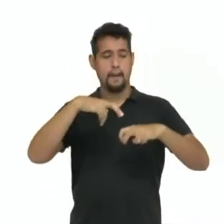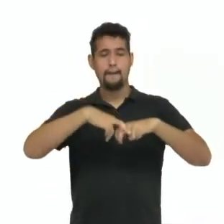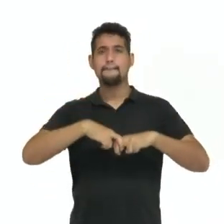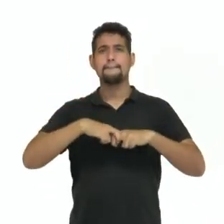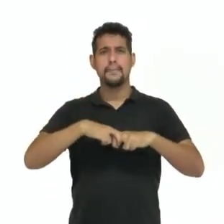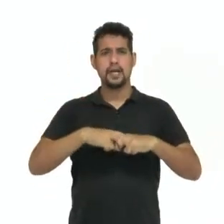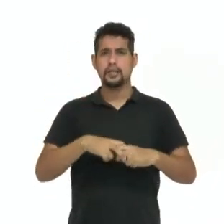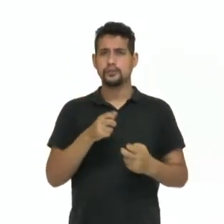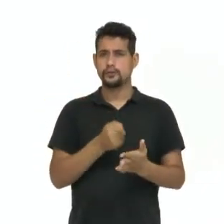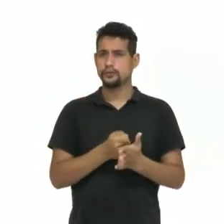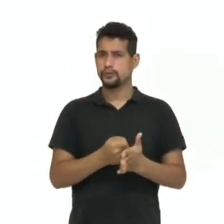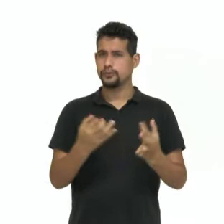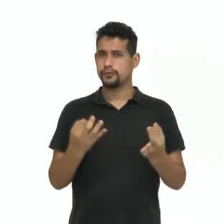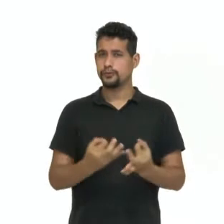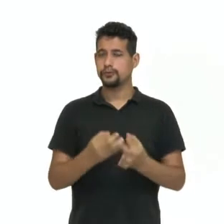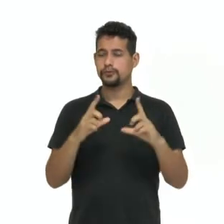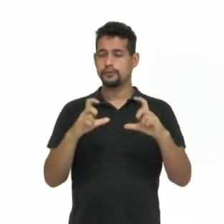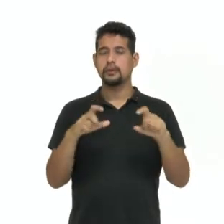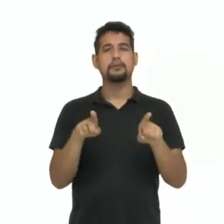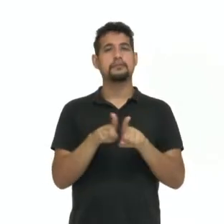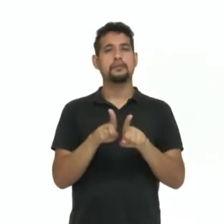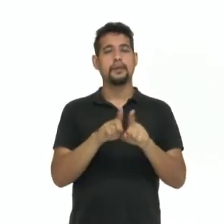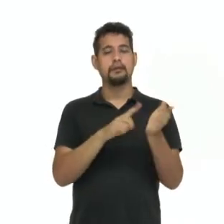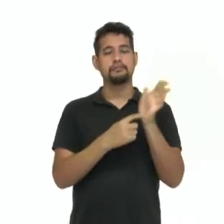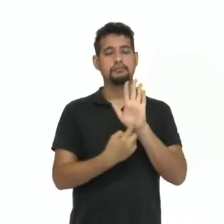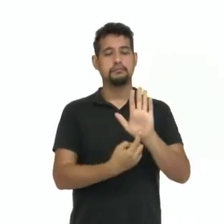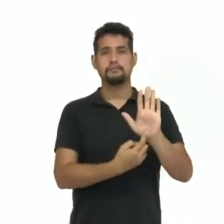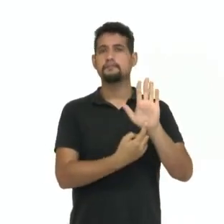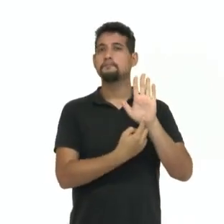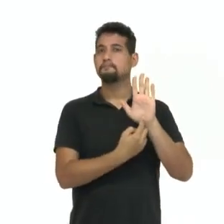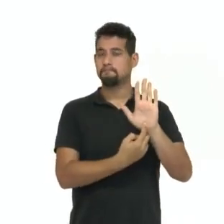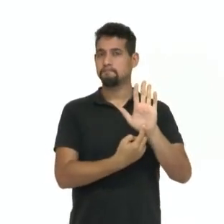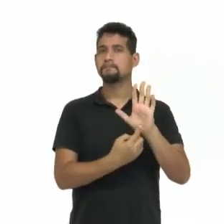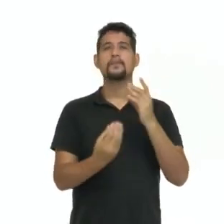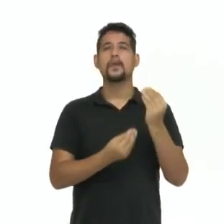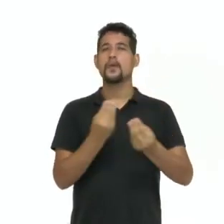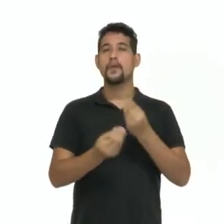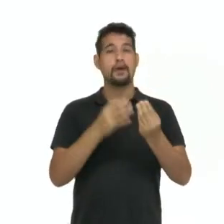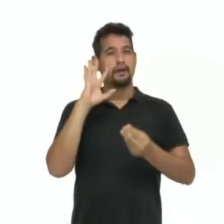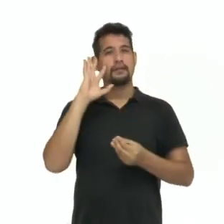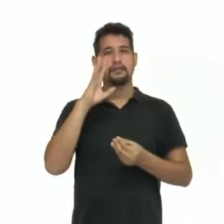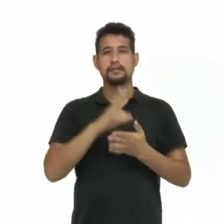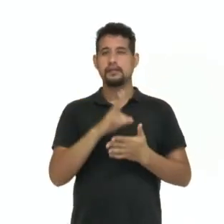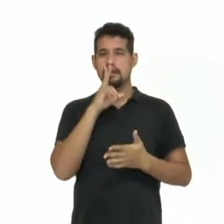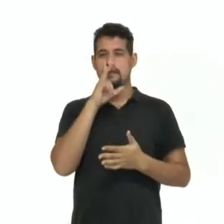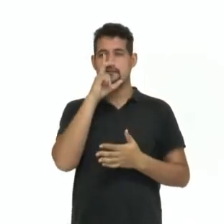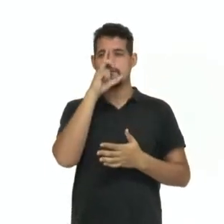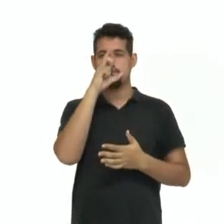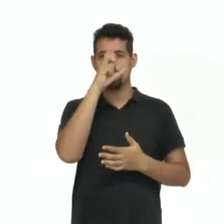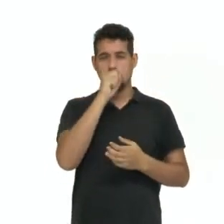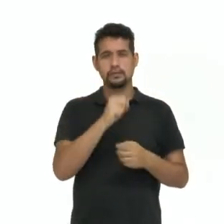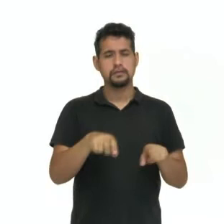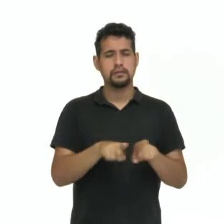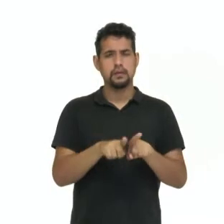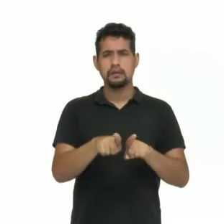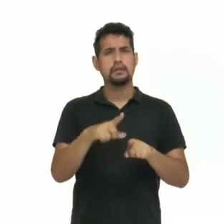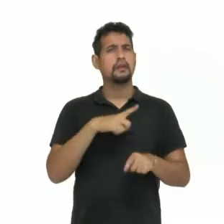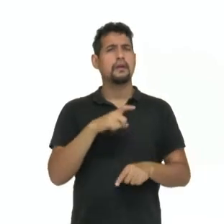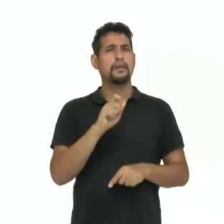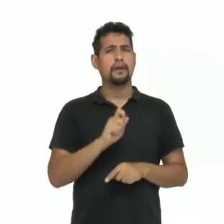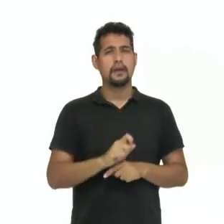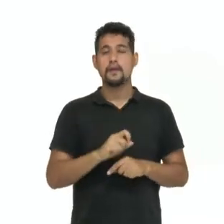no solo. A imagem também nos traz bem como ele acontece. Com a força dos pés no solo, você